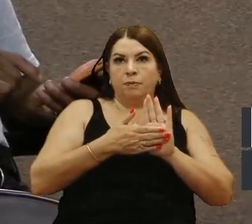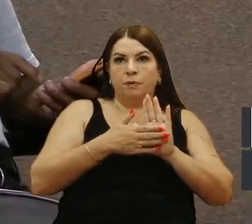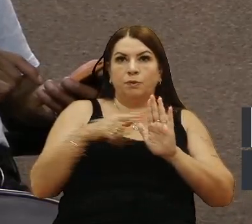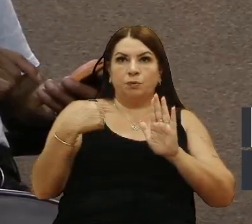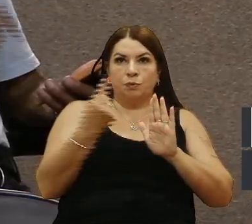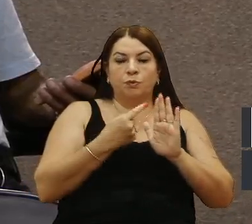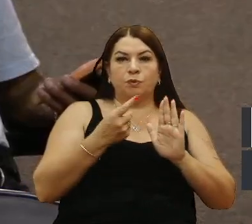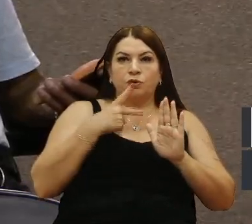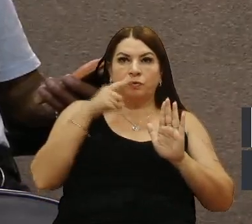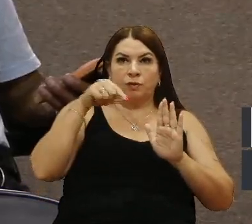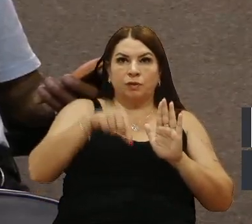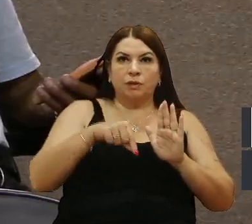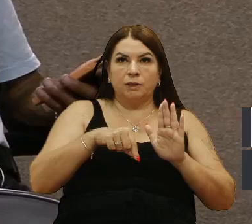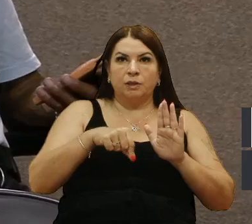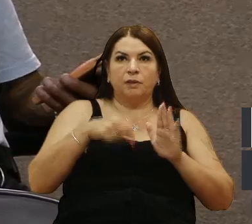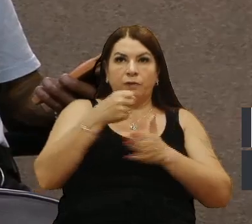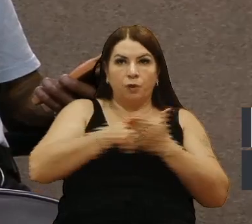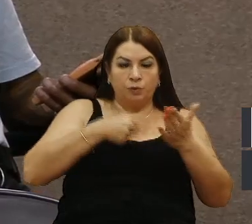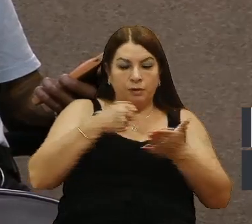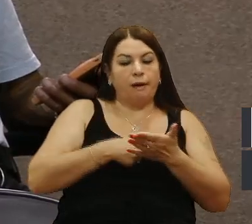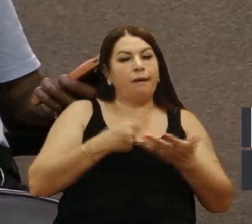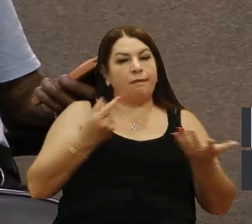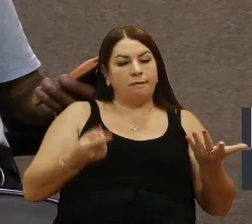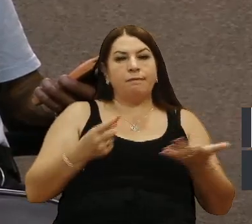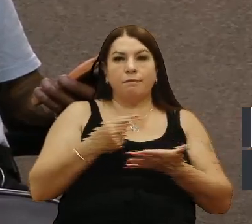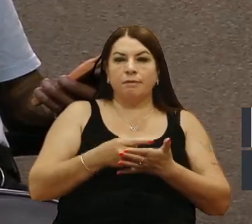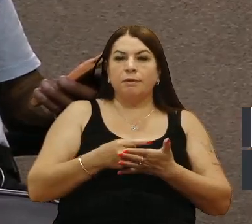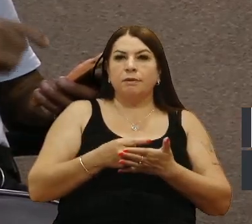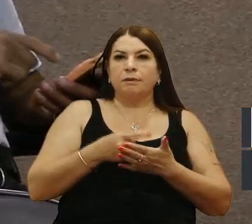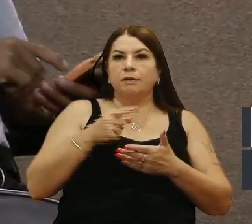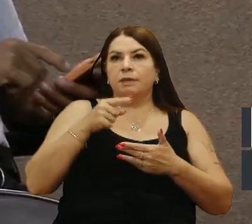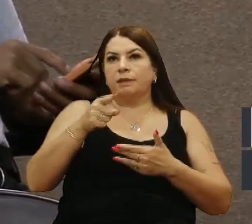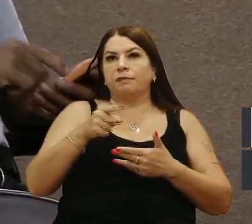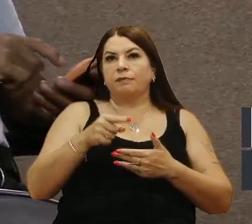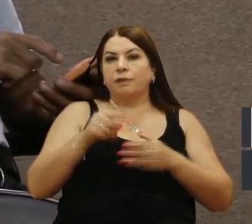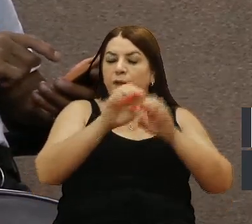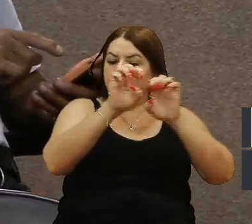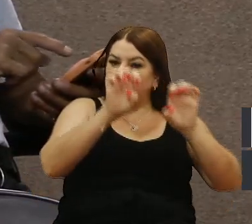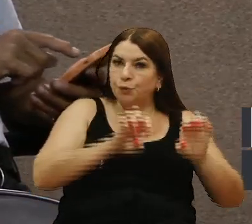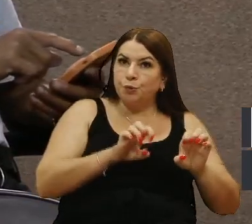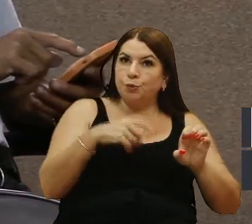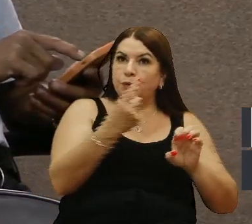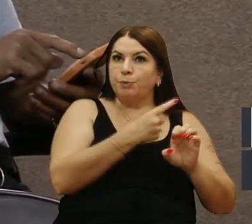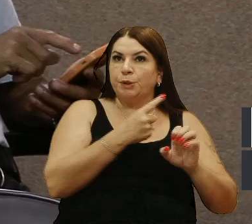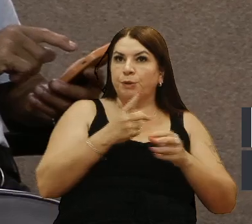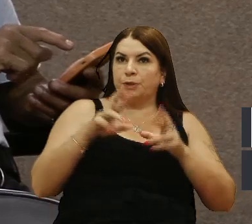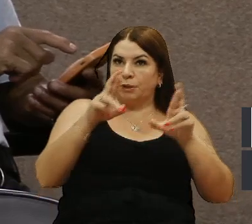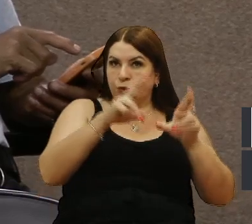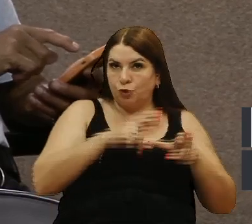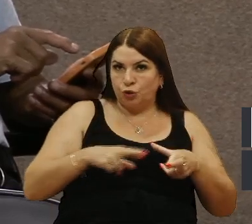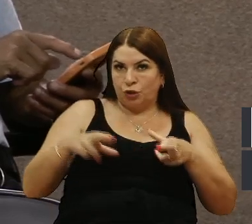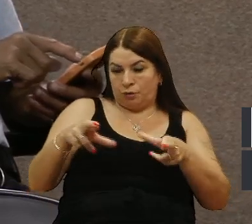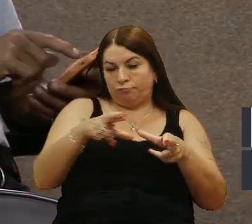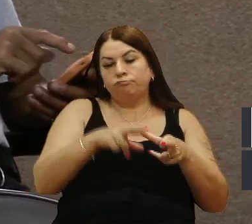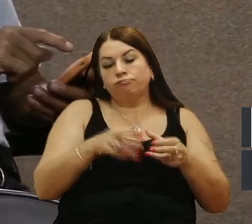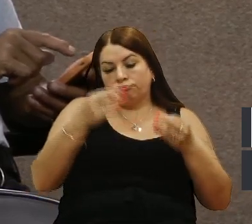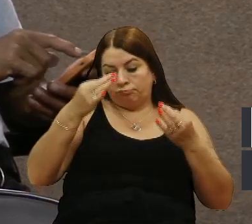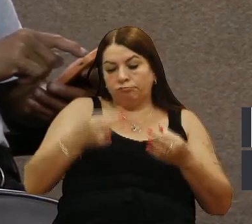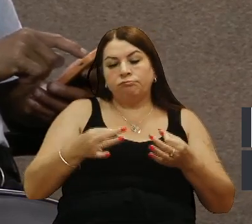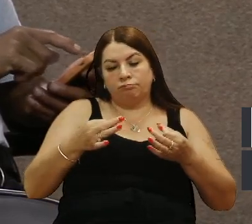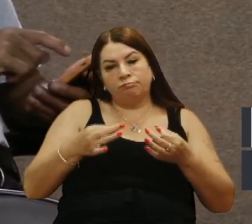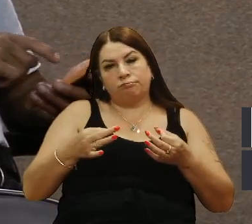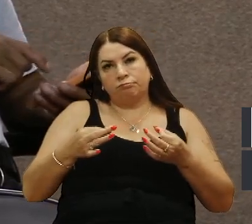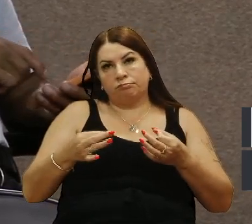nós estivermos aqui nessa casa, a gente vai lutar incansavelmente para levar infraestrutura para a nossa região. Então, com